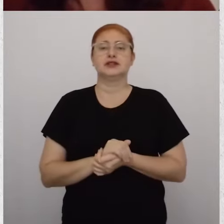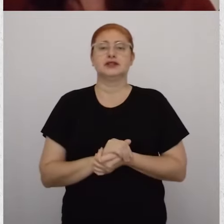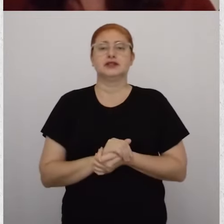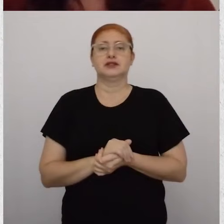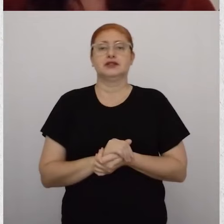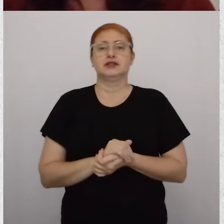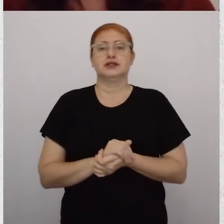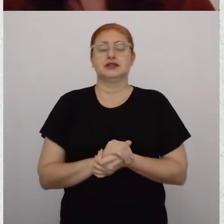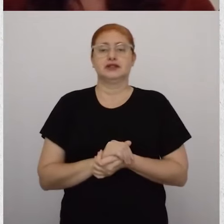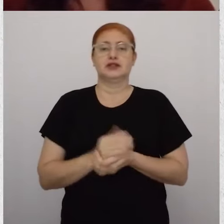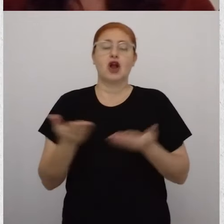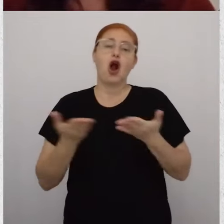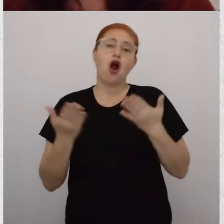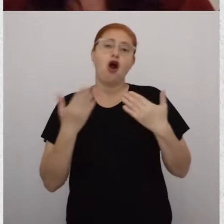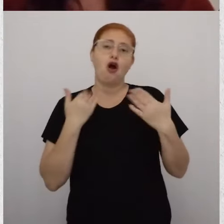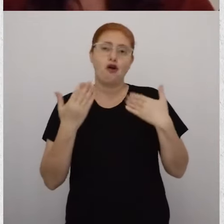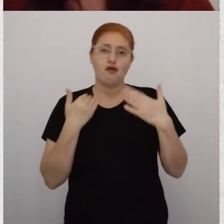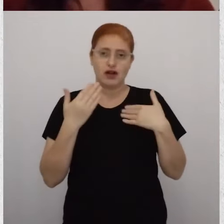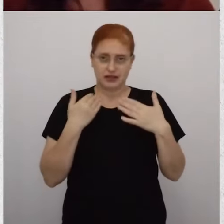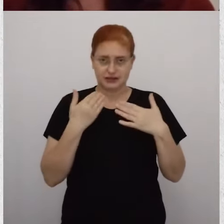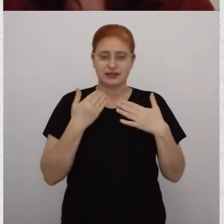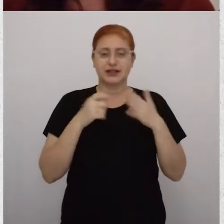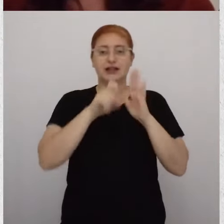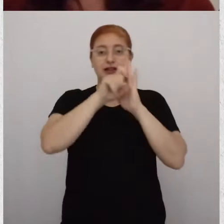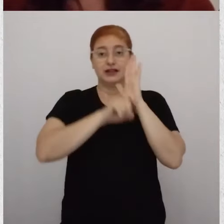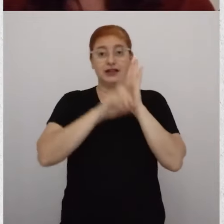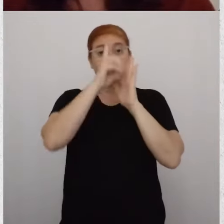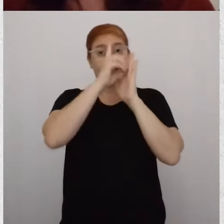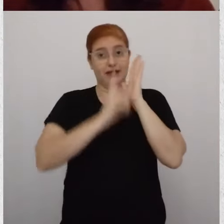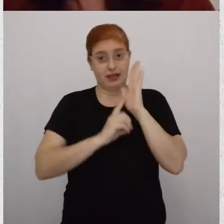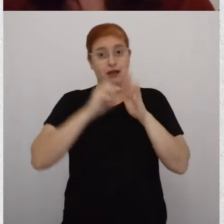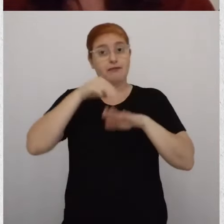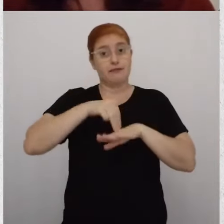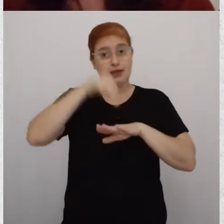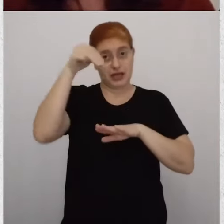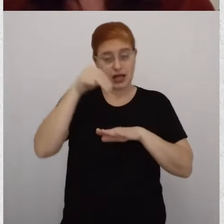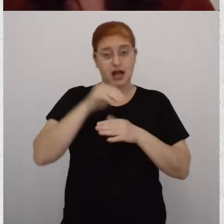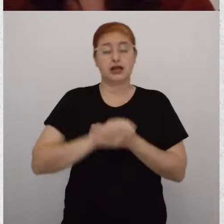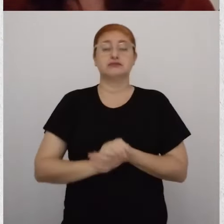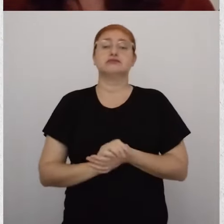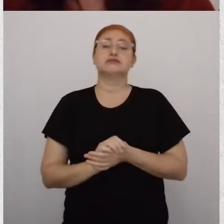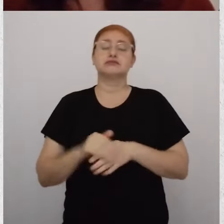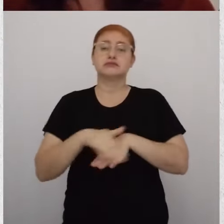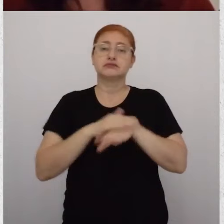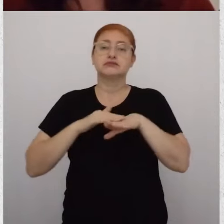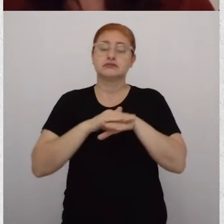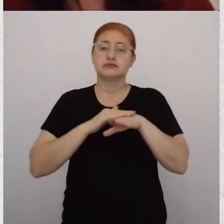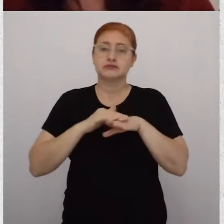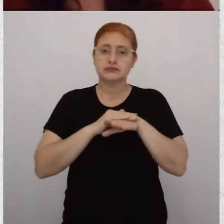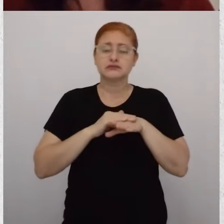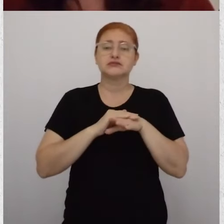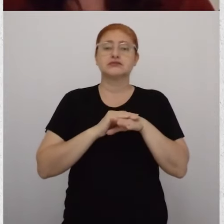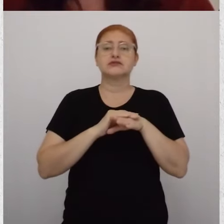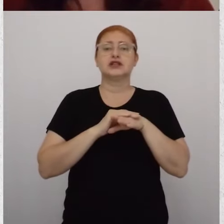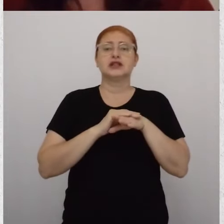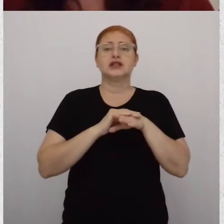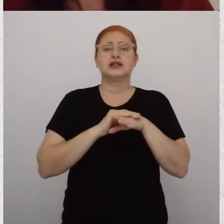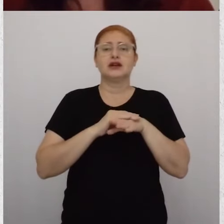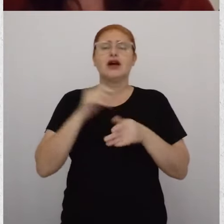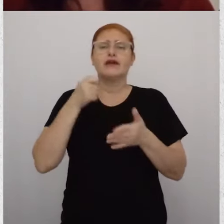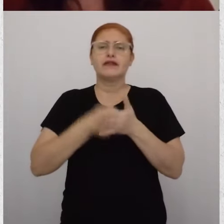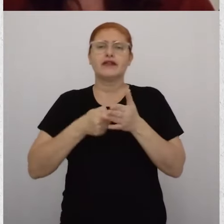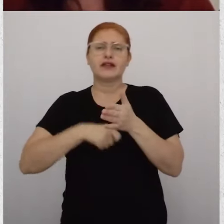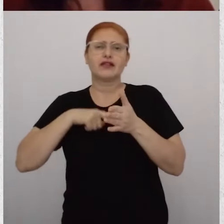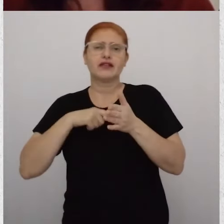desse que nós vamos conversar agora, é uma dissertação de mestrado. E a nossa prosa, ela busca fazer essa relação entre